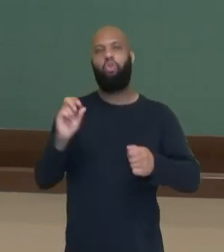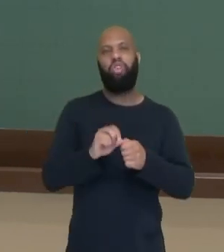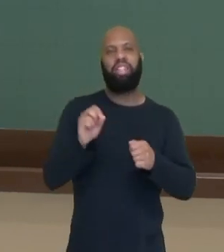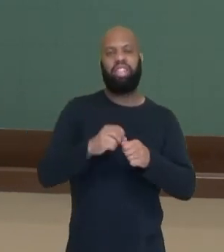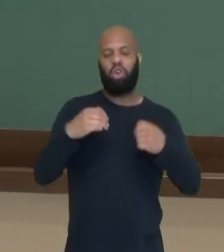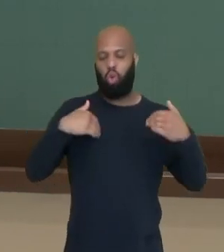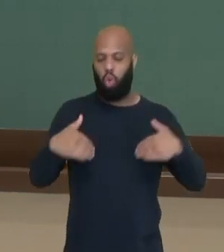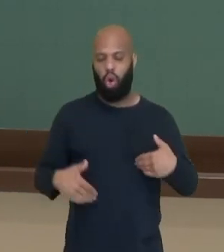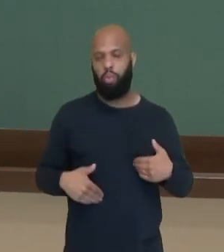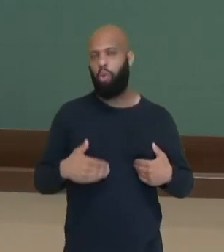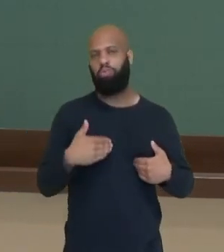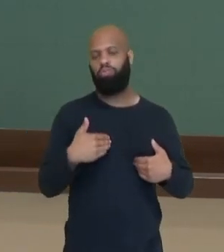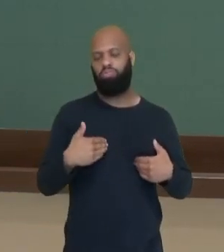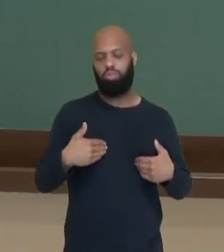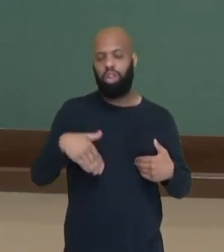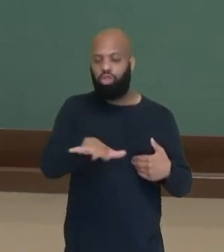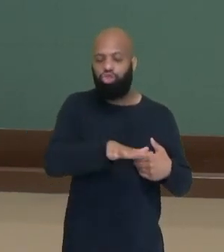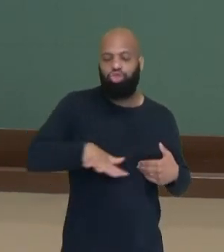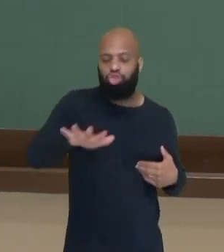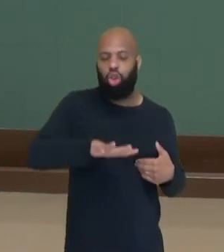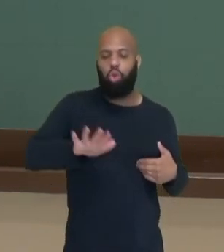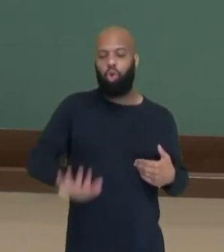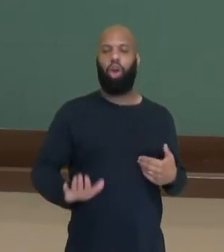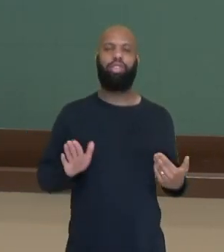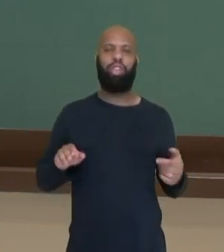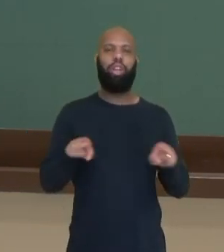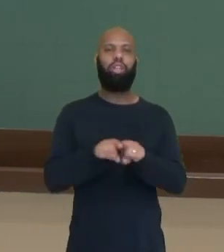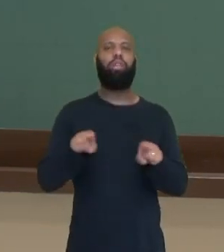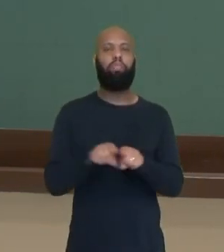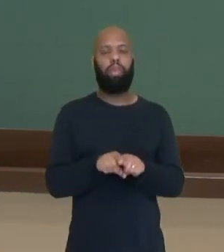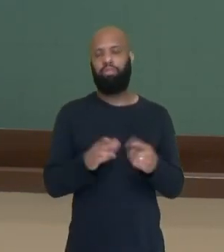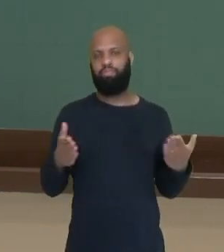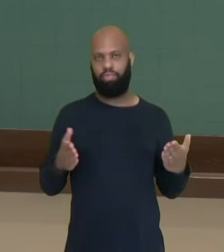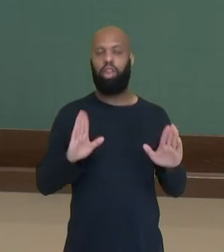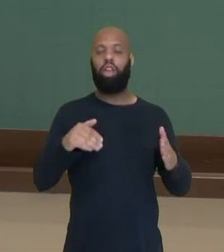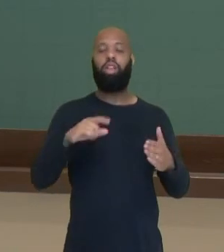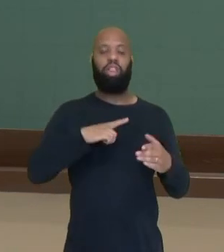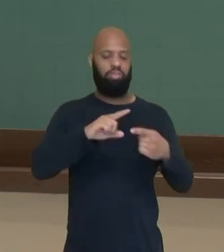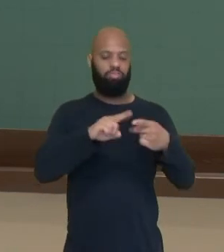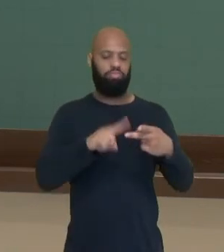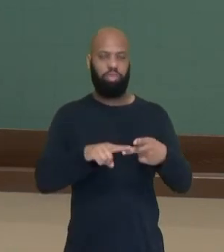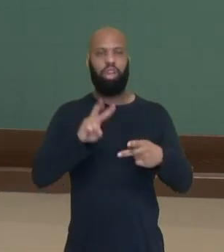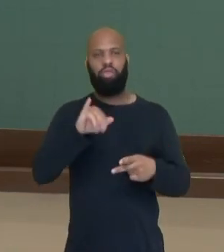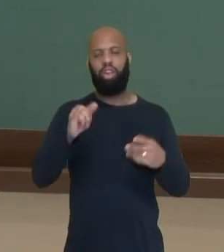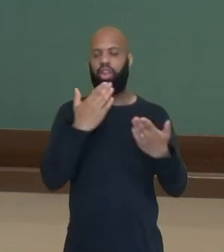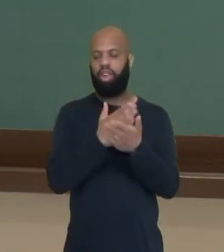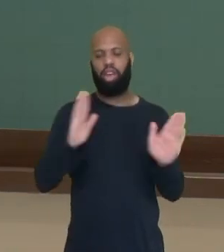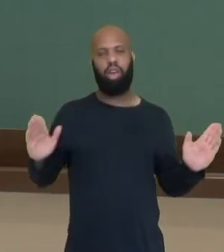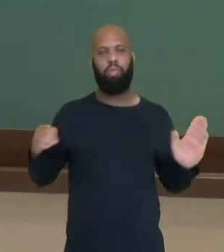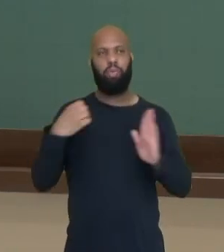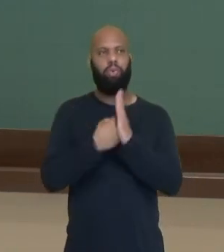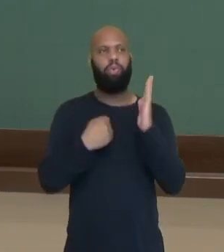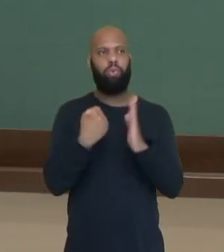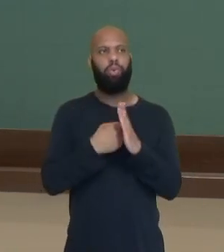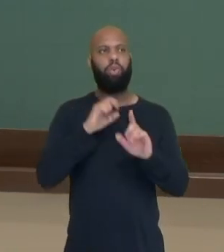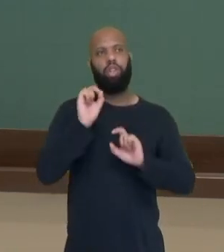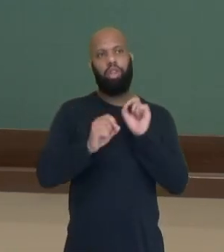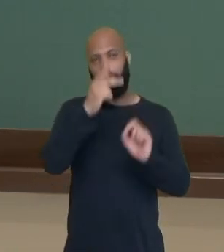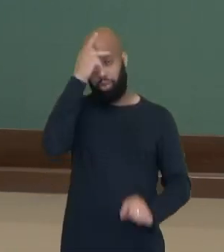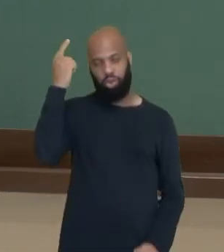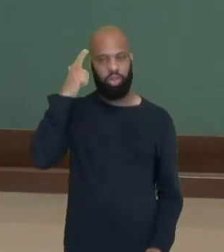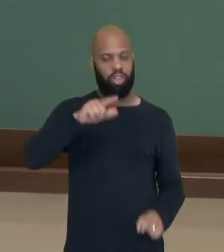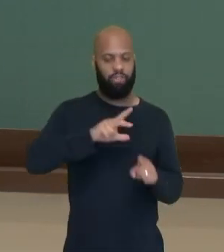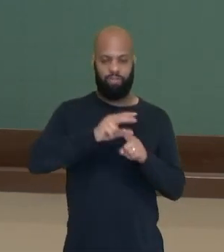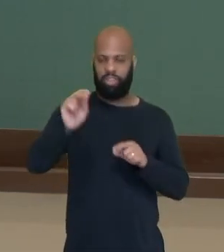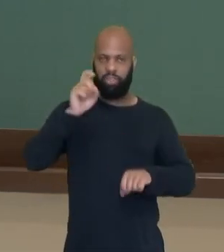qualquer parte do seu corpo, além da sola dos pés. Qualquer uma dessas duas situações encerra a luta e o oponente ganha na